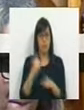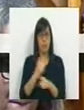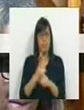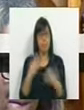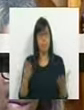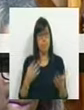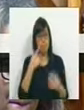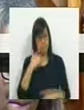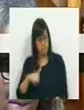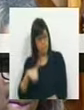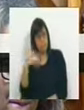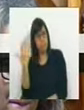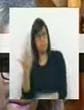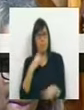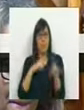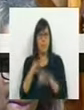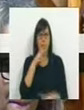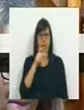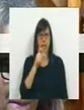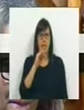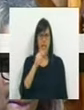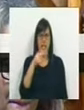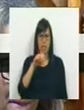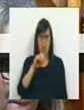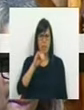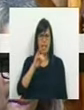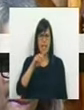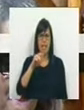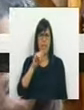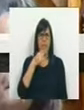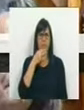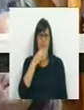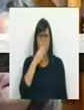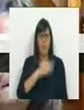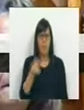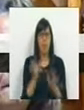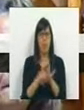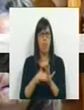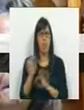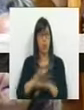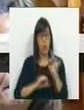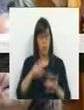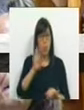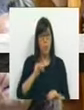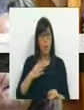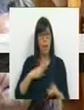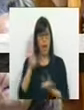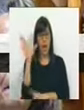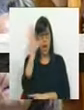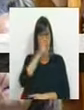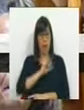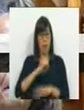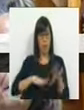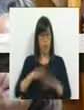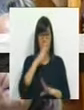não deixa de ser inacreditável que o deputado Ascenso Simões tenha falado da execução dos fundos comunitários, o PS que era campeão em